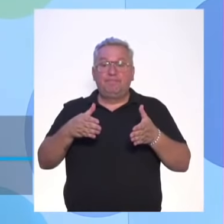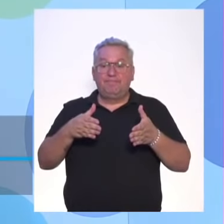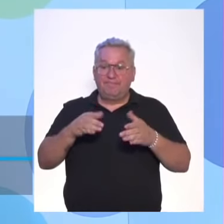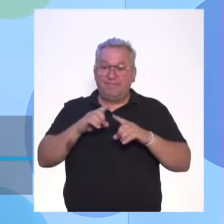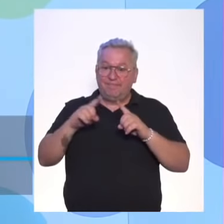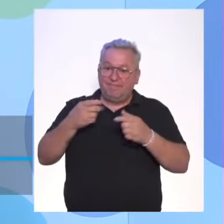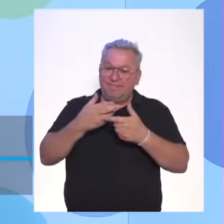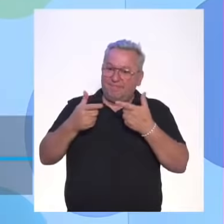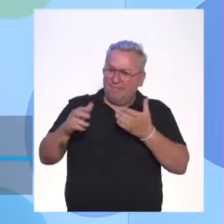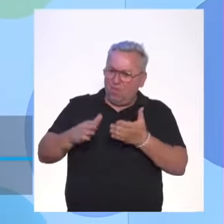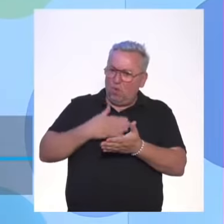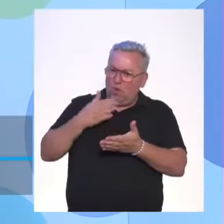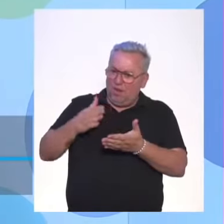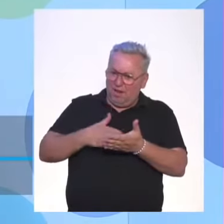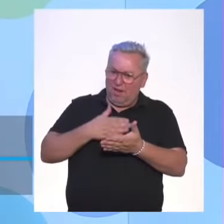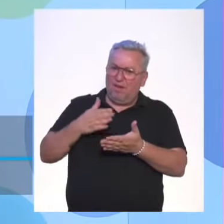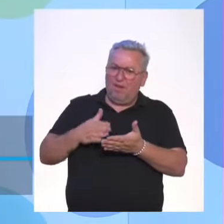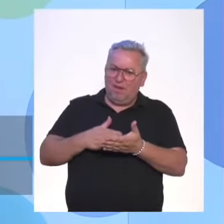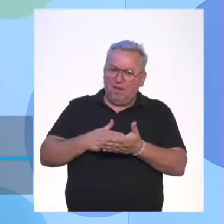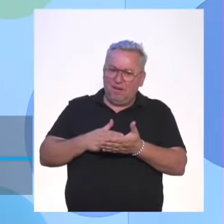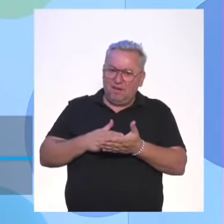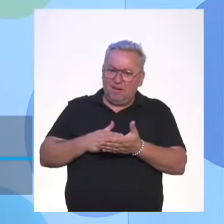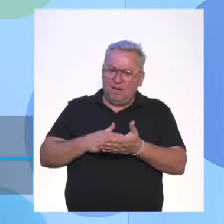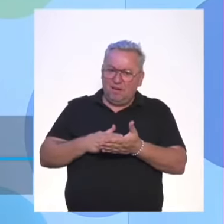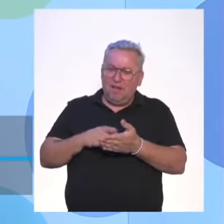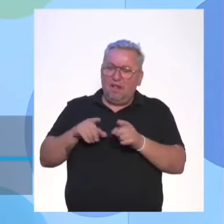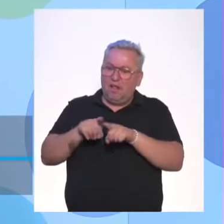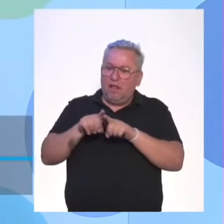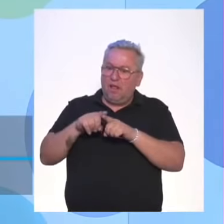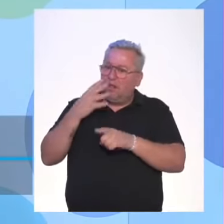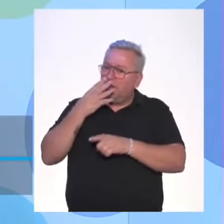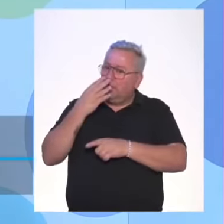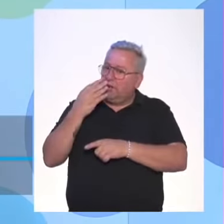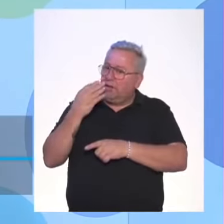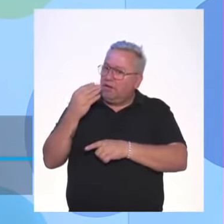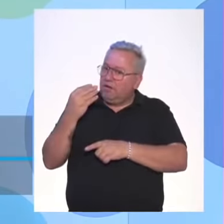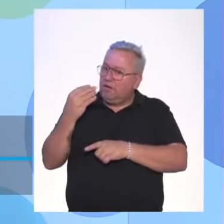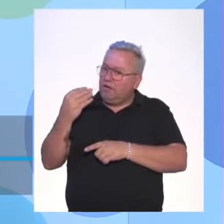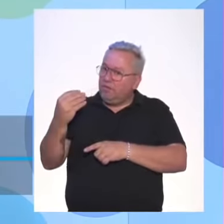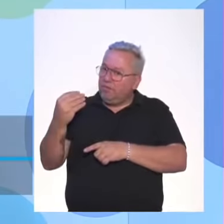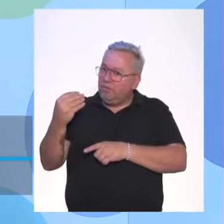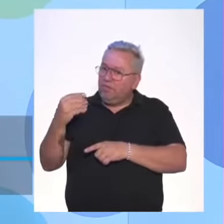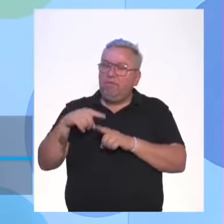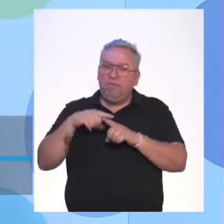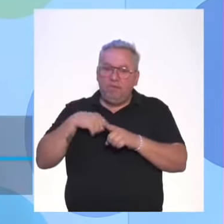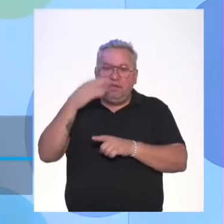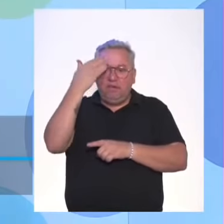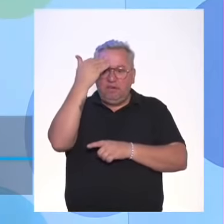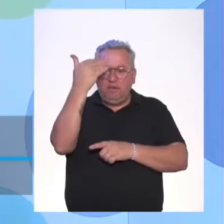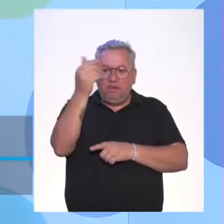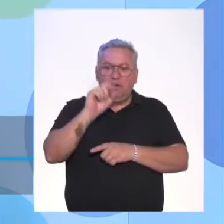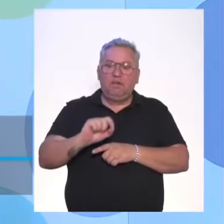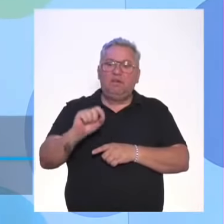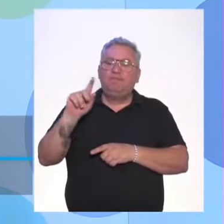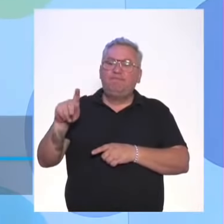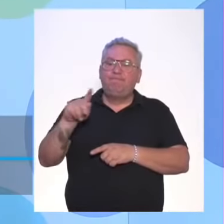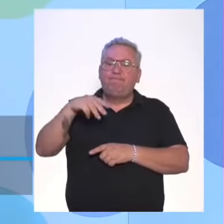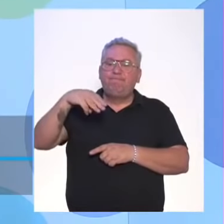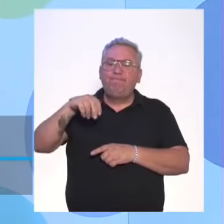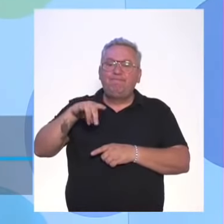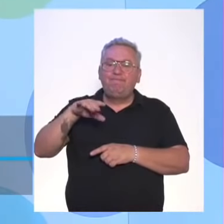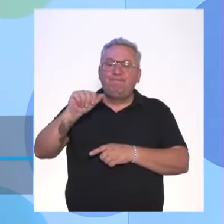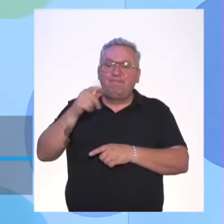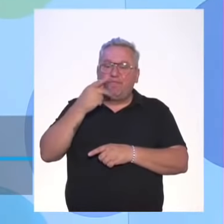os episódios do livro né ah ah fala da raposa né que a fala famosa aqui a pro